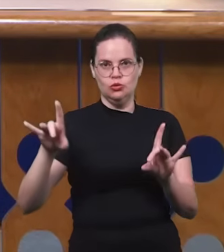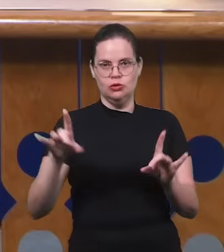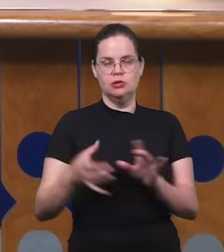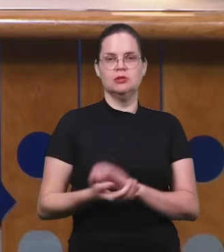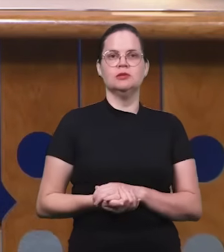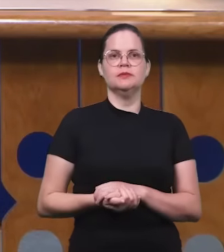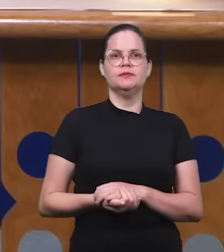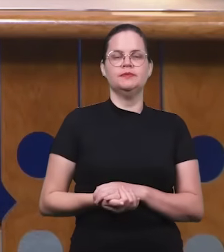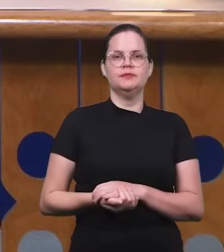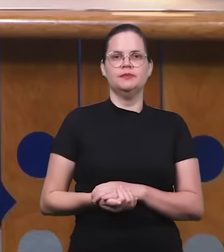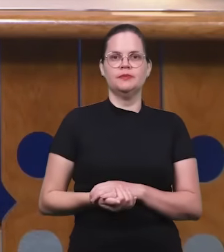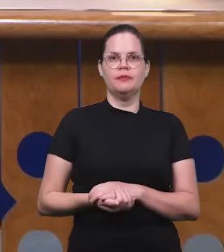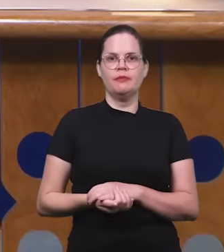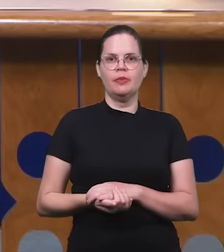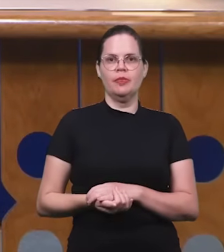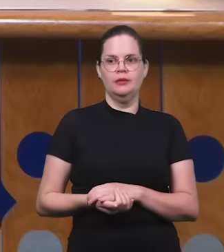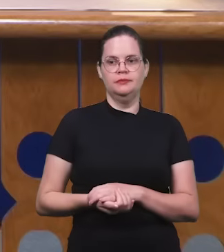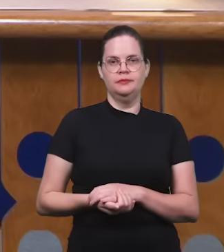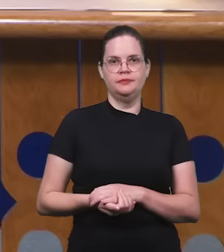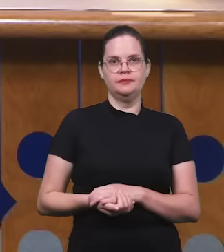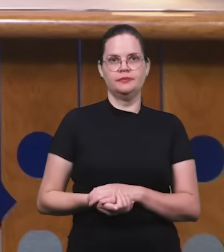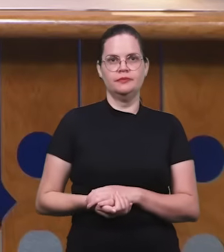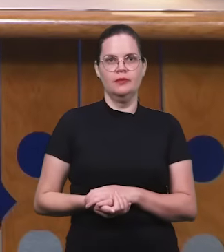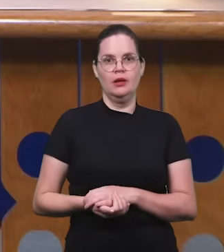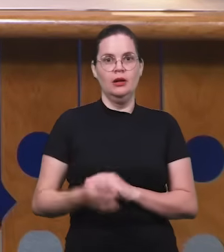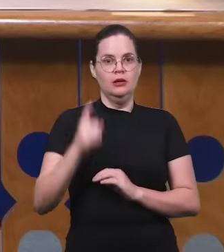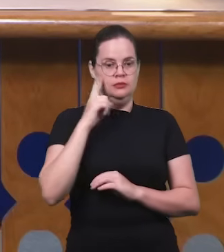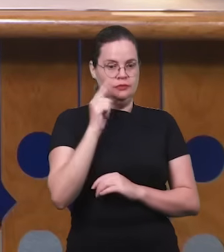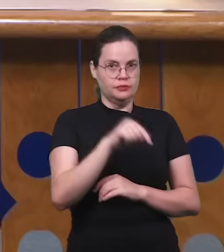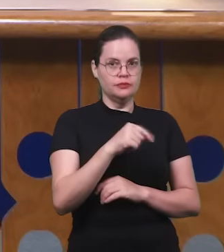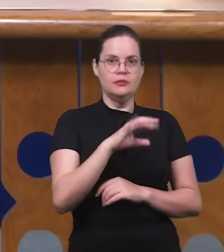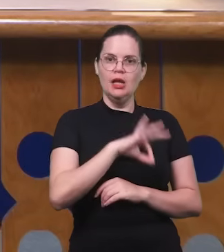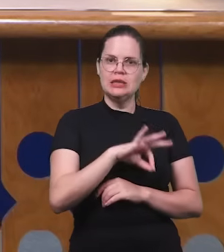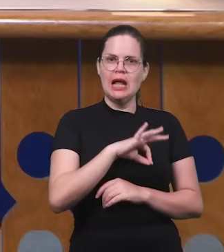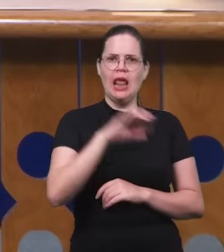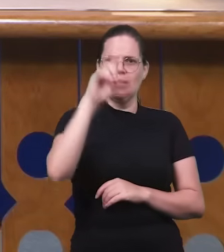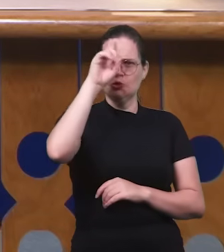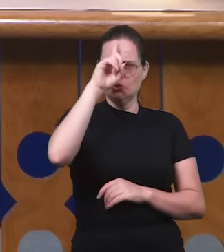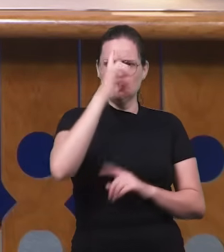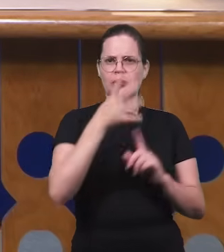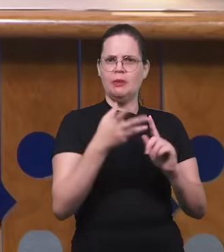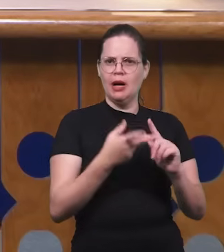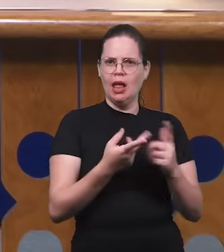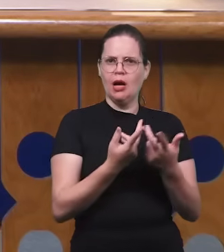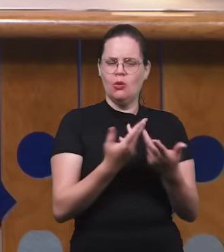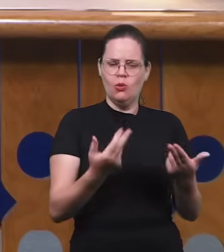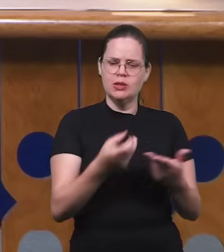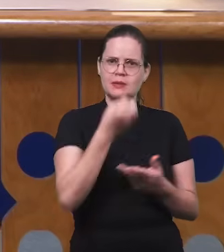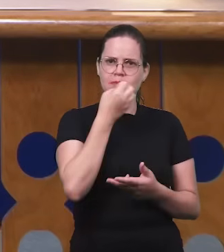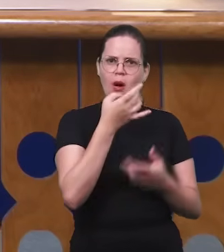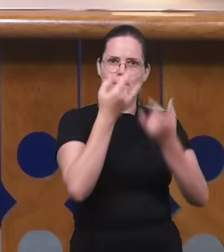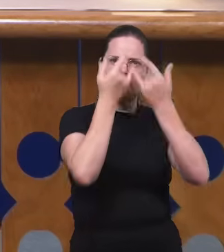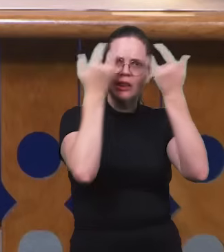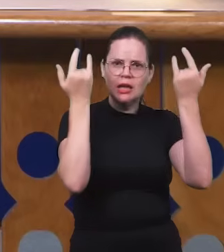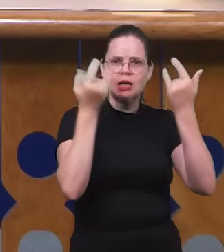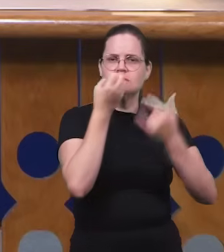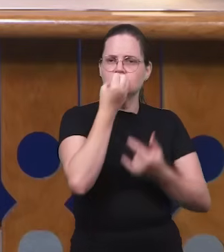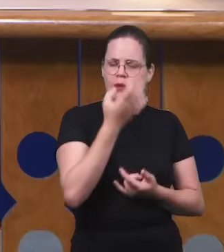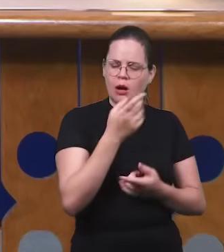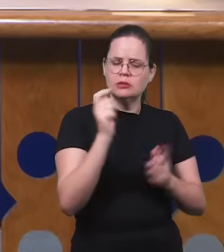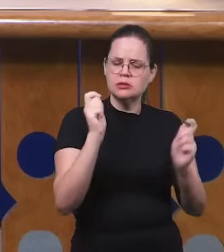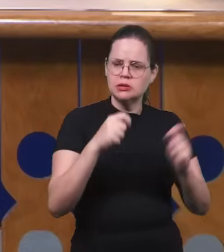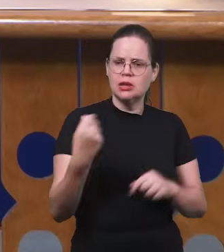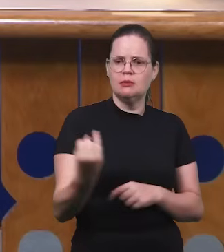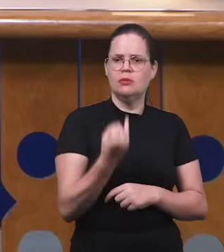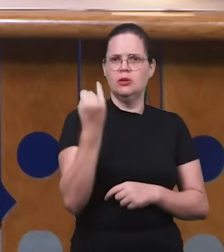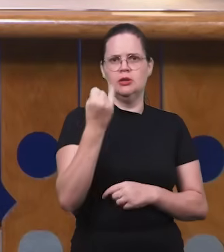dar ênfase ao que eu já disse até aqui, o material é importante, ninguém está abrindo mão disso, todo mundo quer